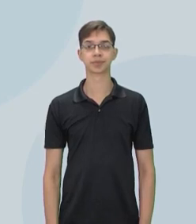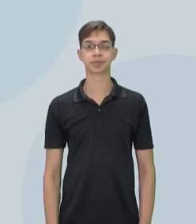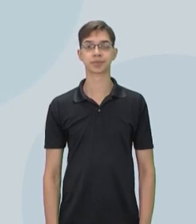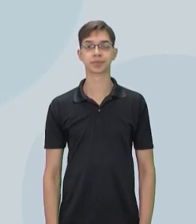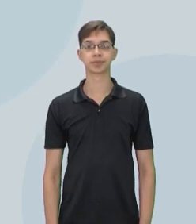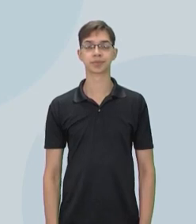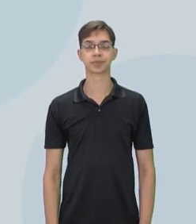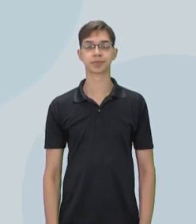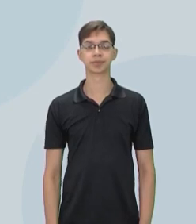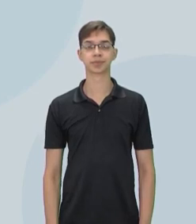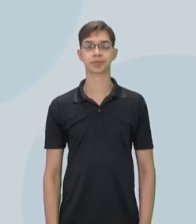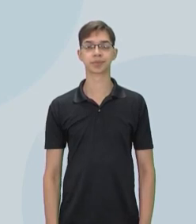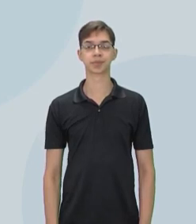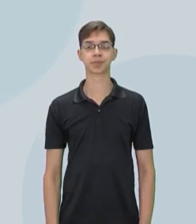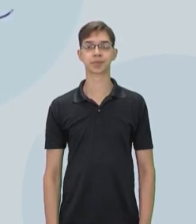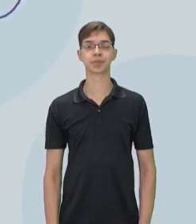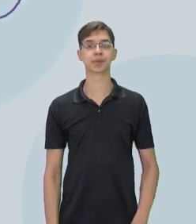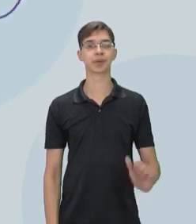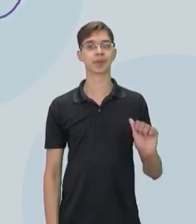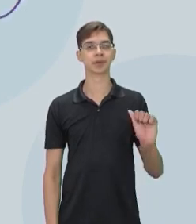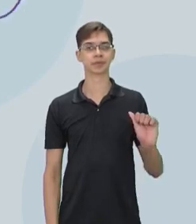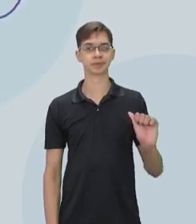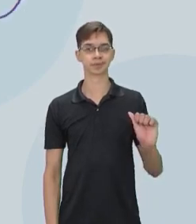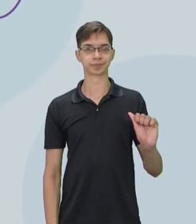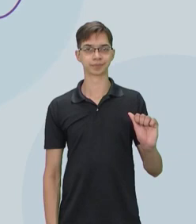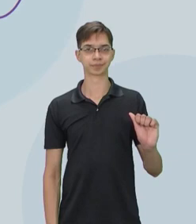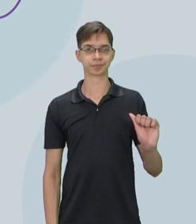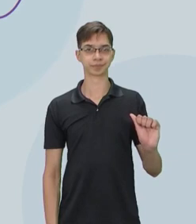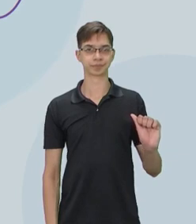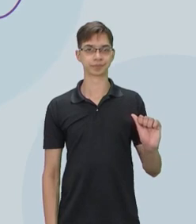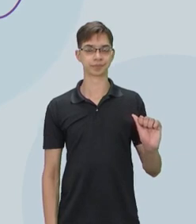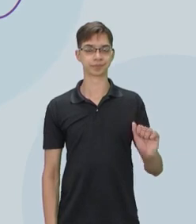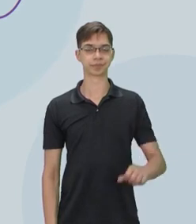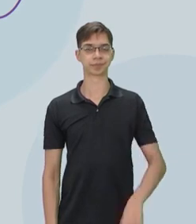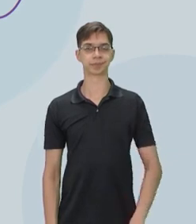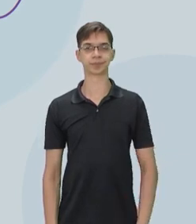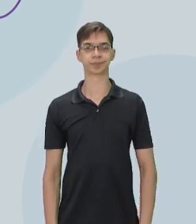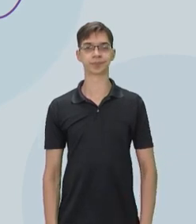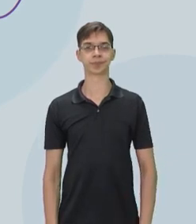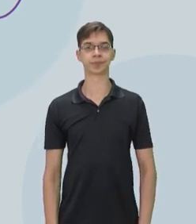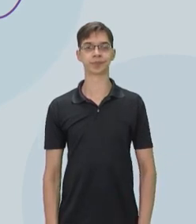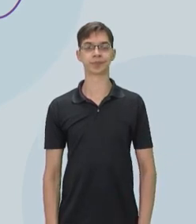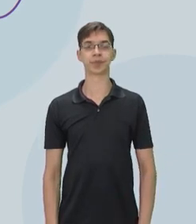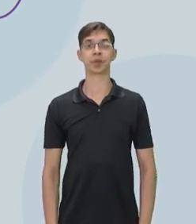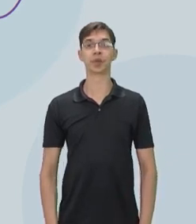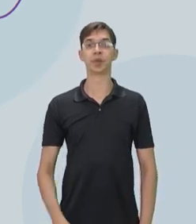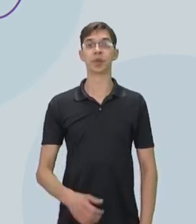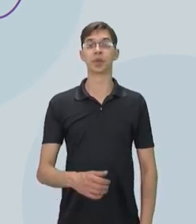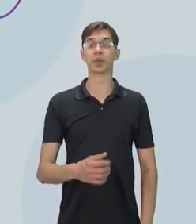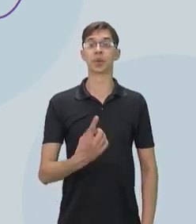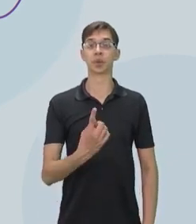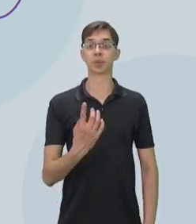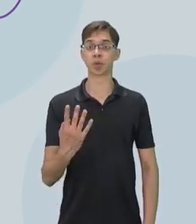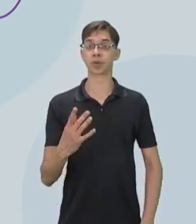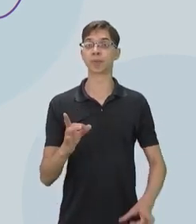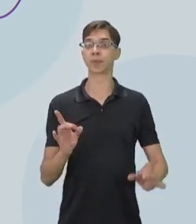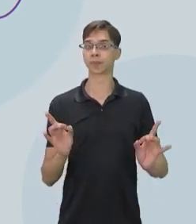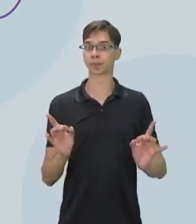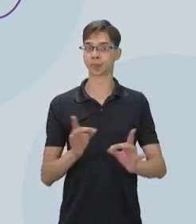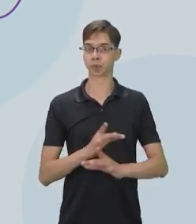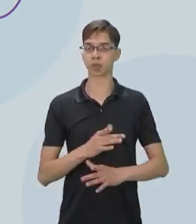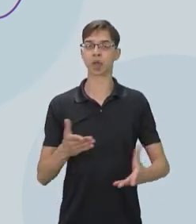Acho que eu vou... A. Então, a gente já fez a questão 14 e agora a gente está fazendo a questão 11,